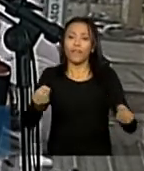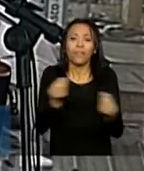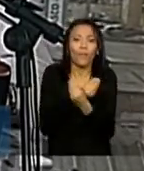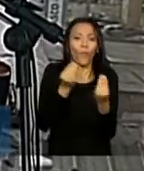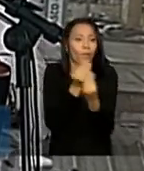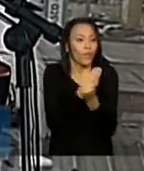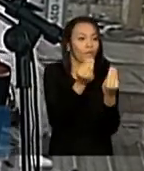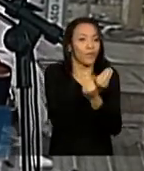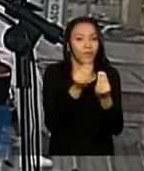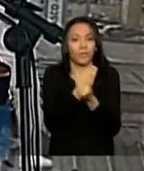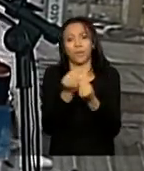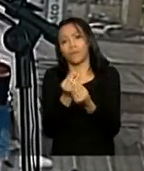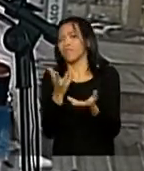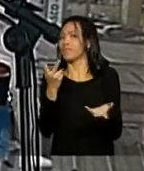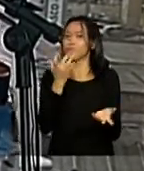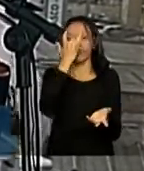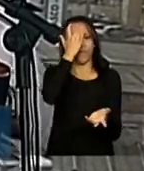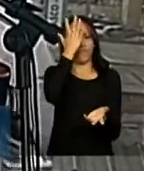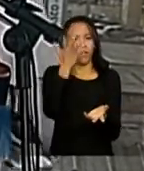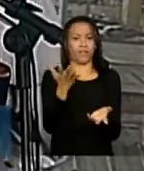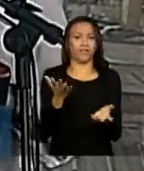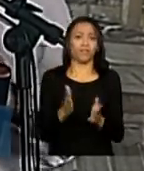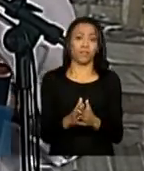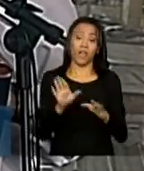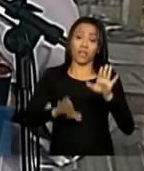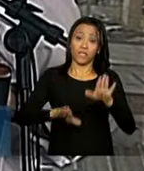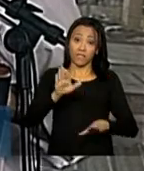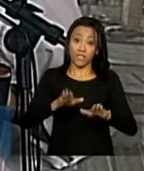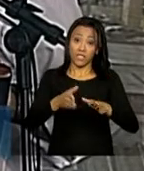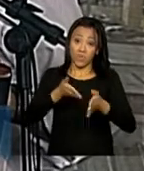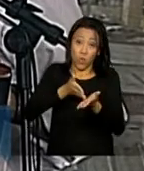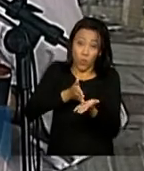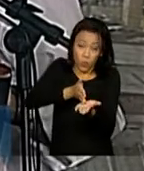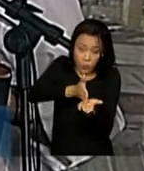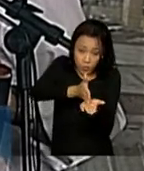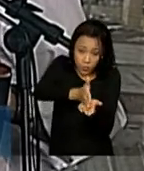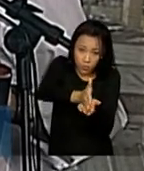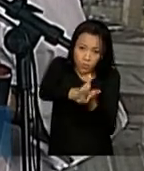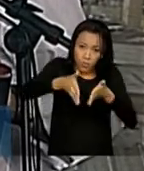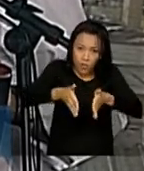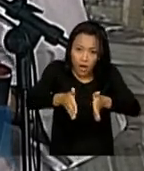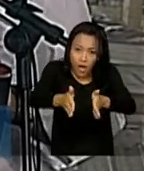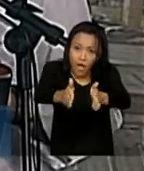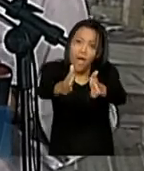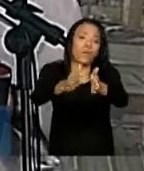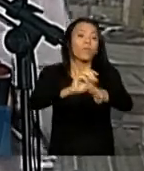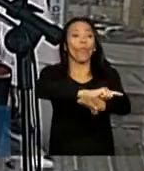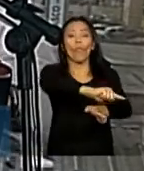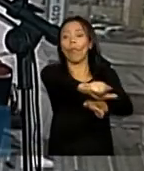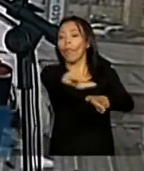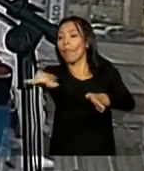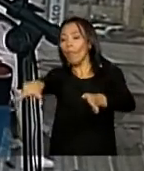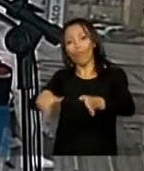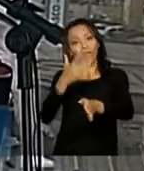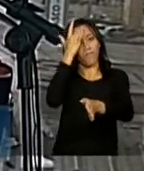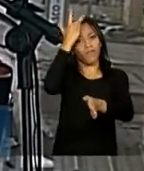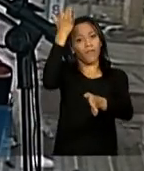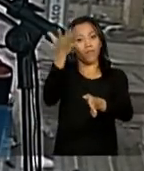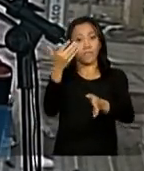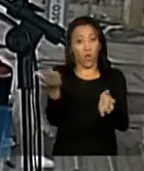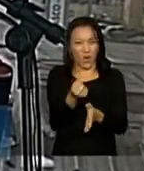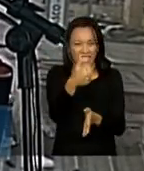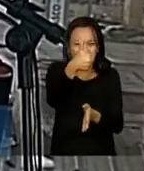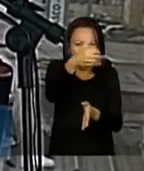tirar. Então, não é fácil. Às vezes, rasgar uma estrada no ermo é uma coisa. Outra coisa é você fazer 10 pistas